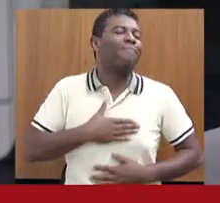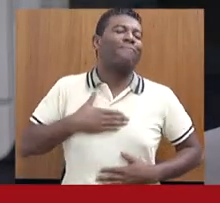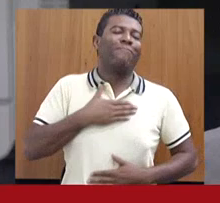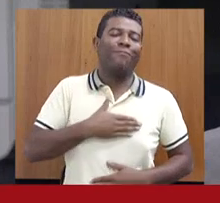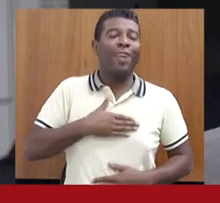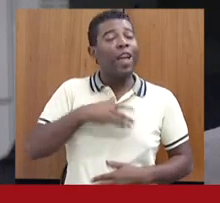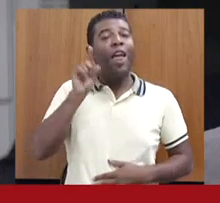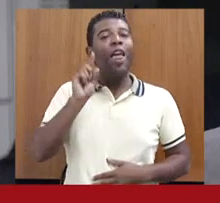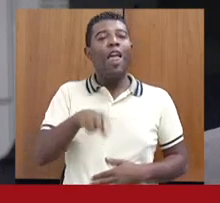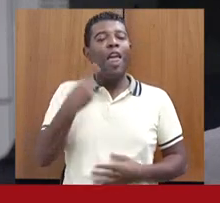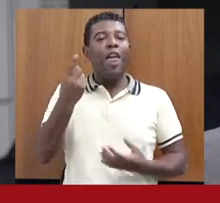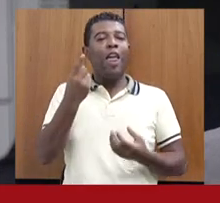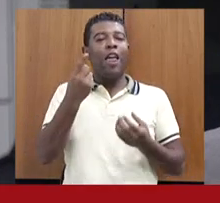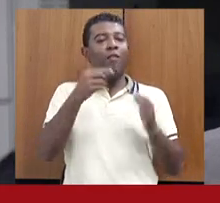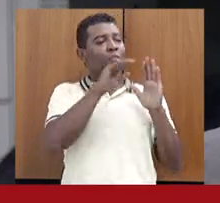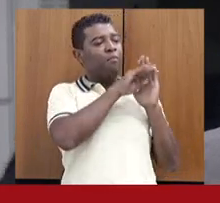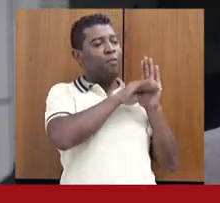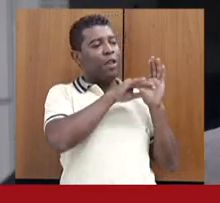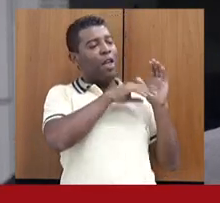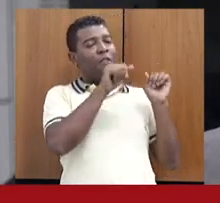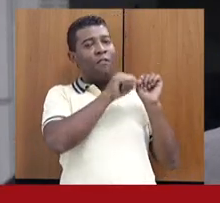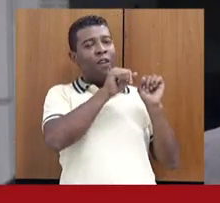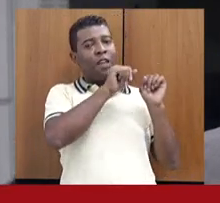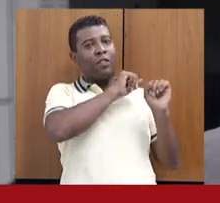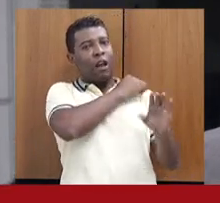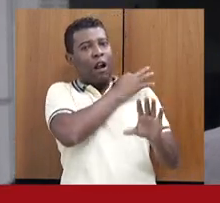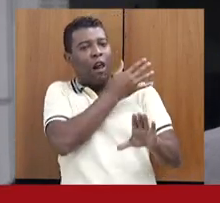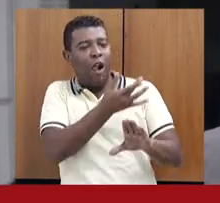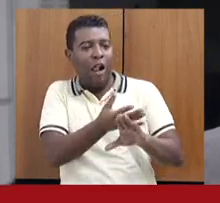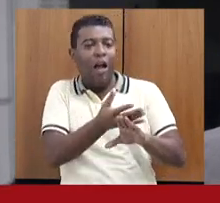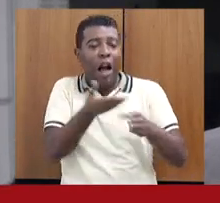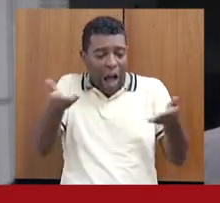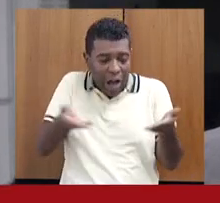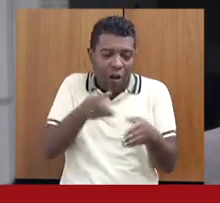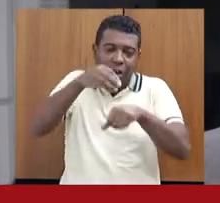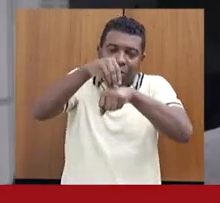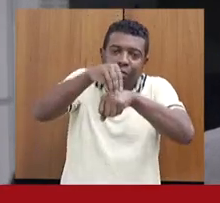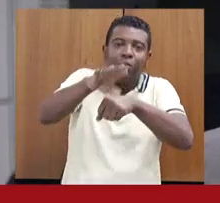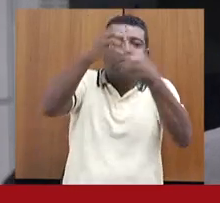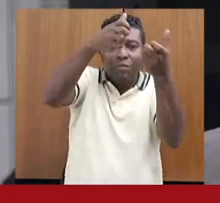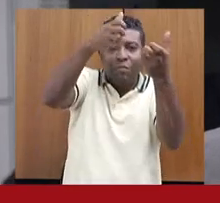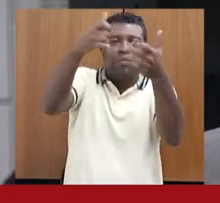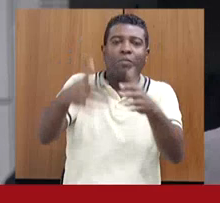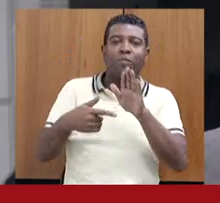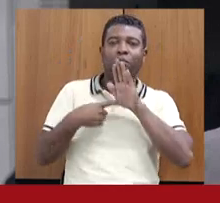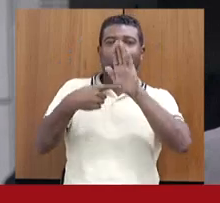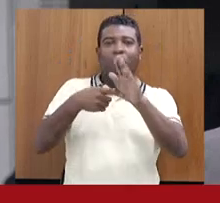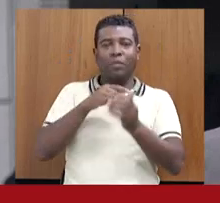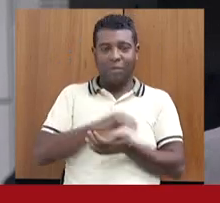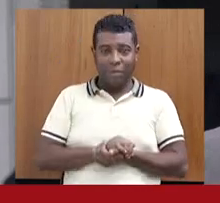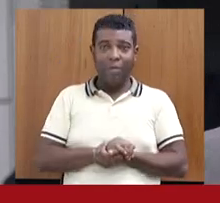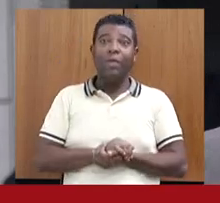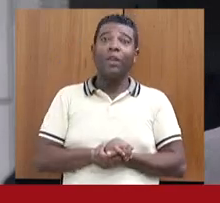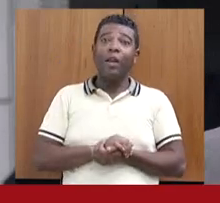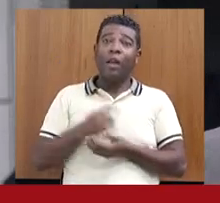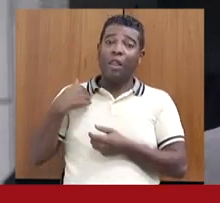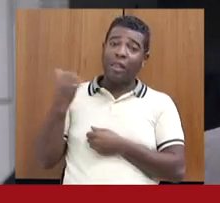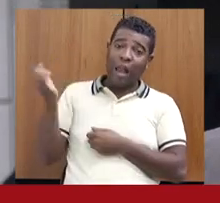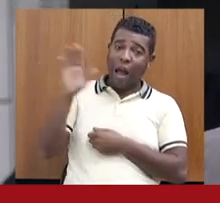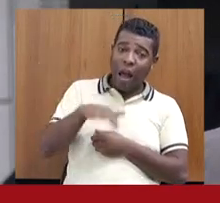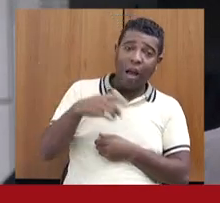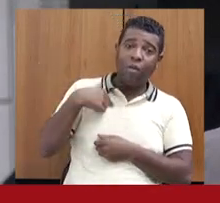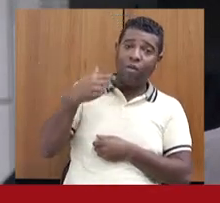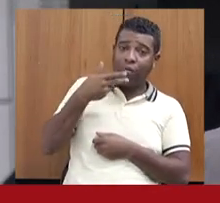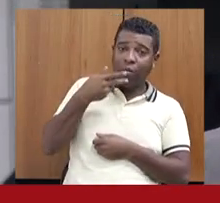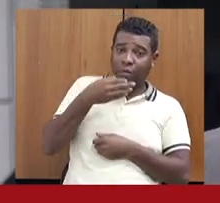fazendo ao longo do primeiro semestre desse ano de 2023. Minha apresentação vai trazer de maneira resumida,